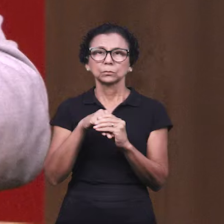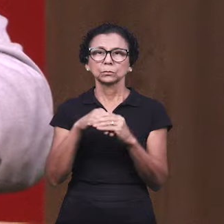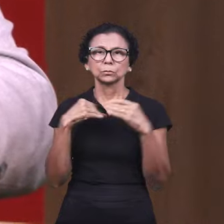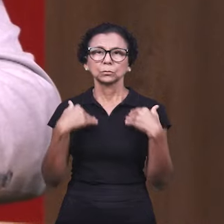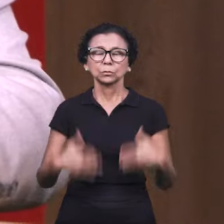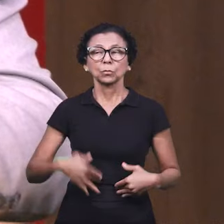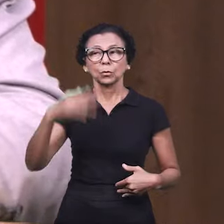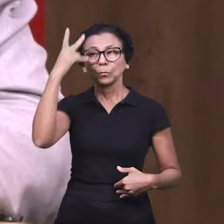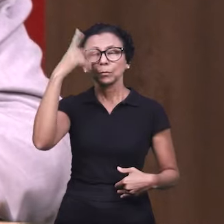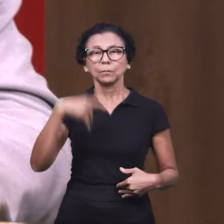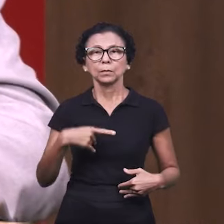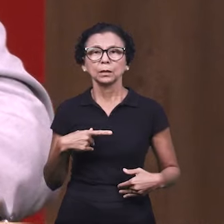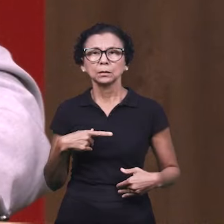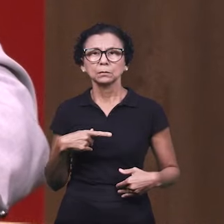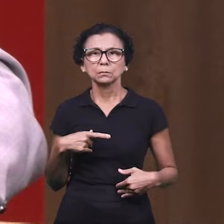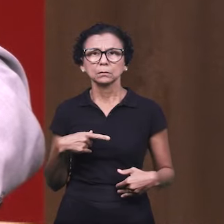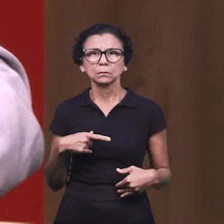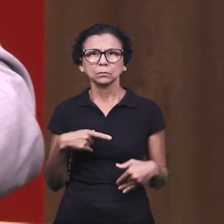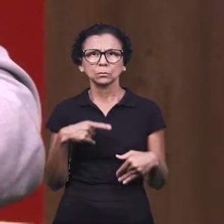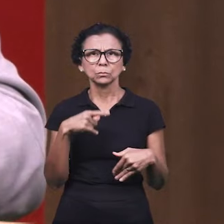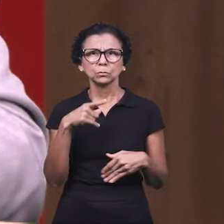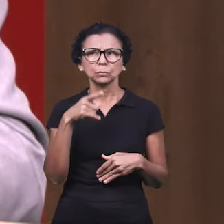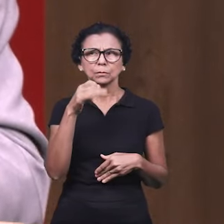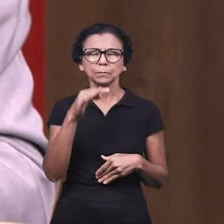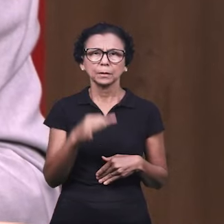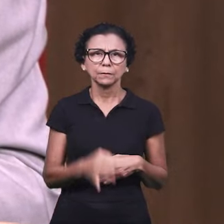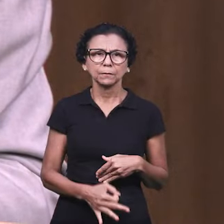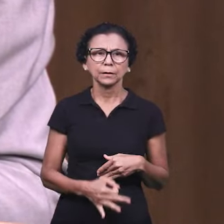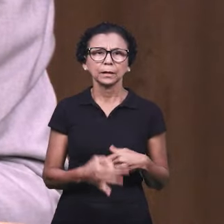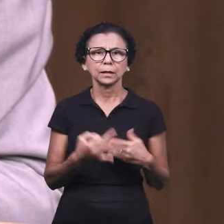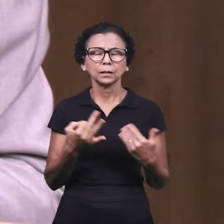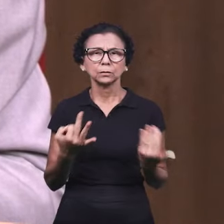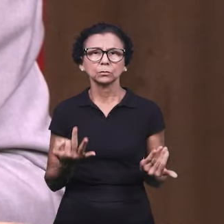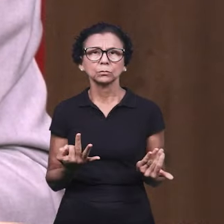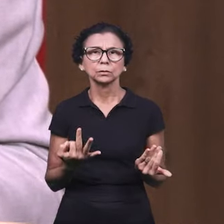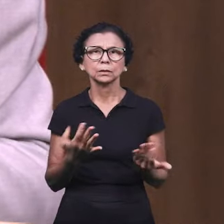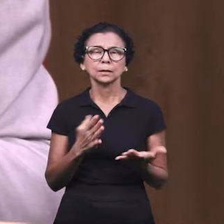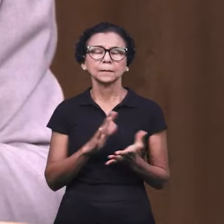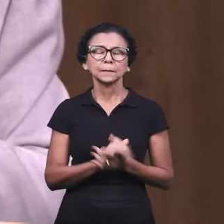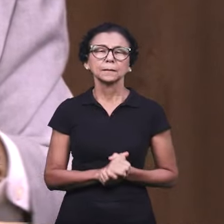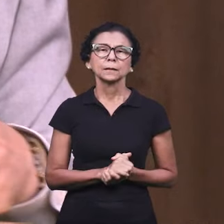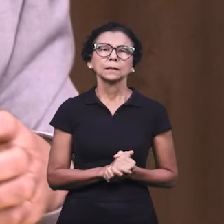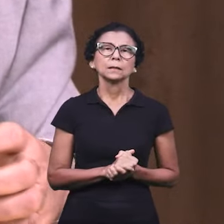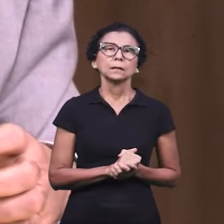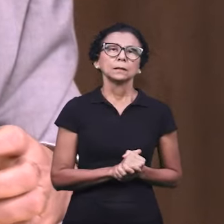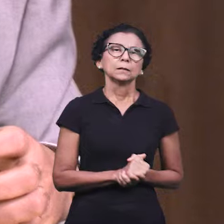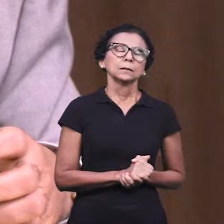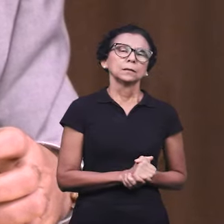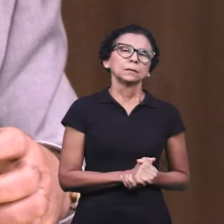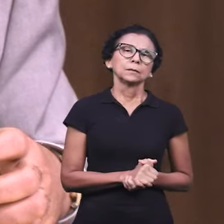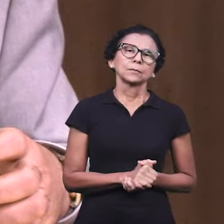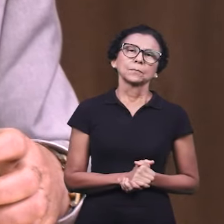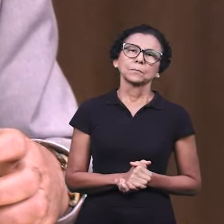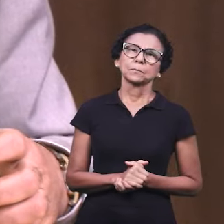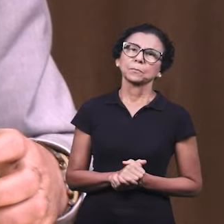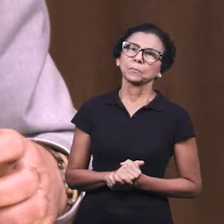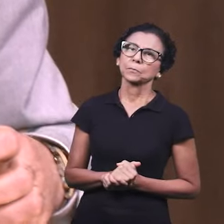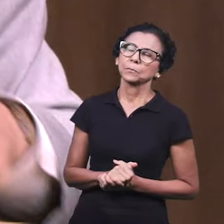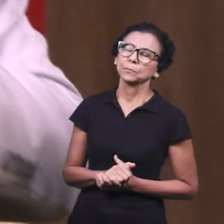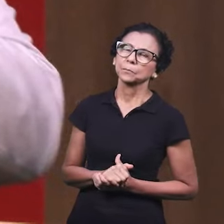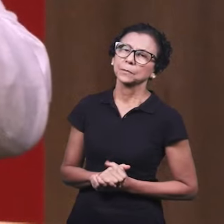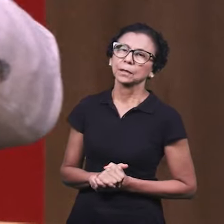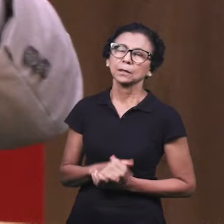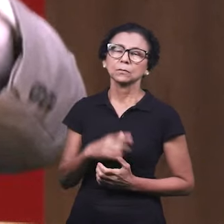elementos na figura do pai na figura da mãe na figura dos filhos e que serve aos filhos como